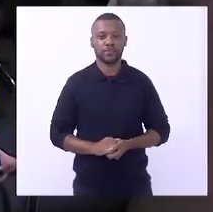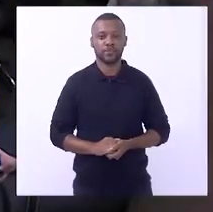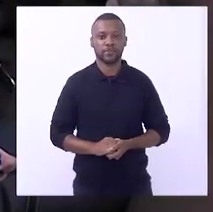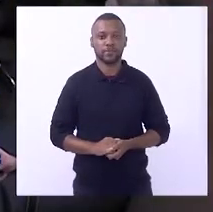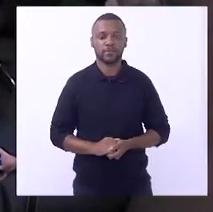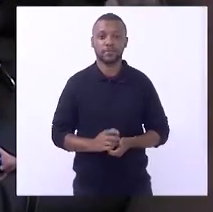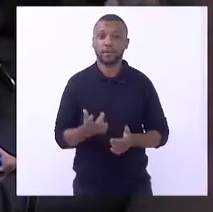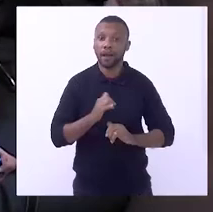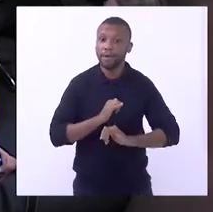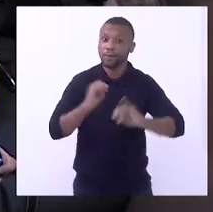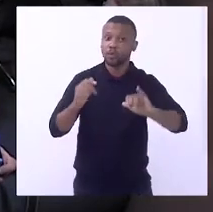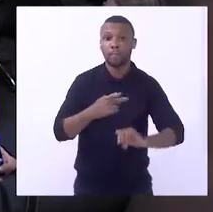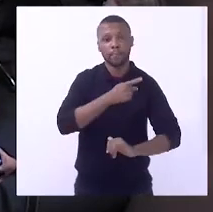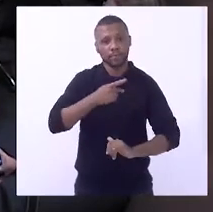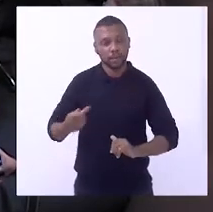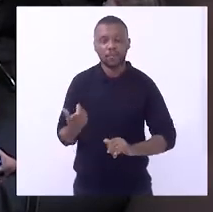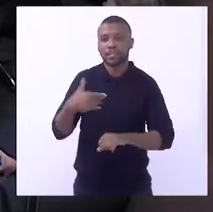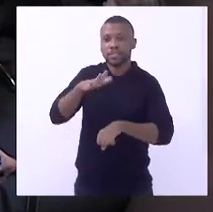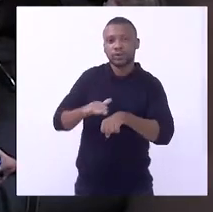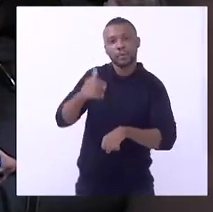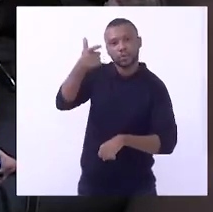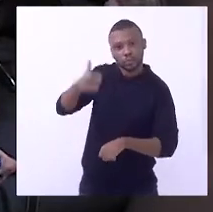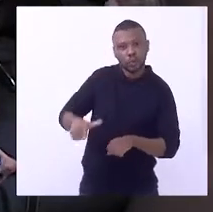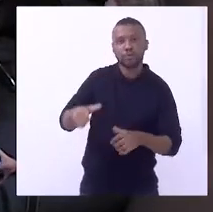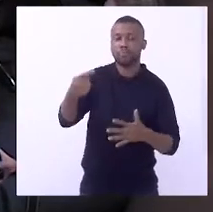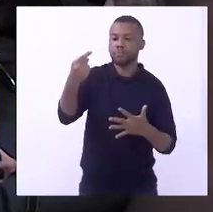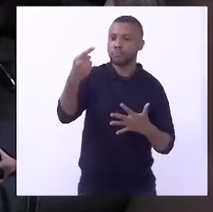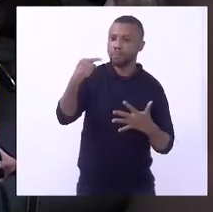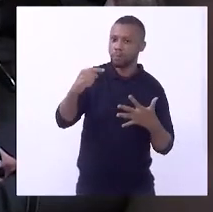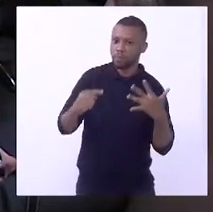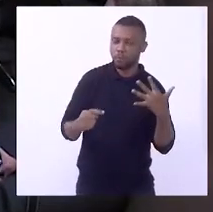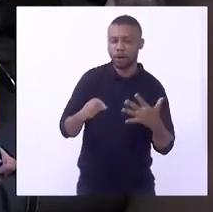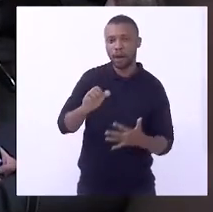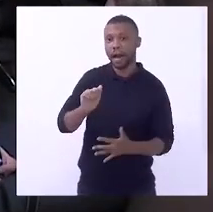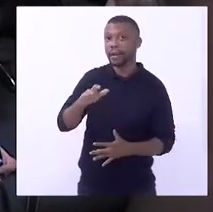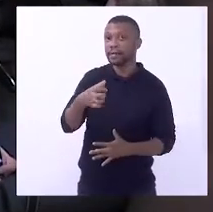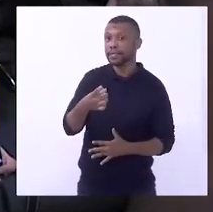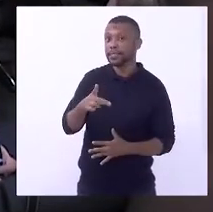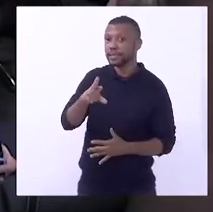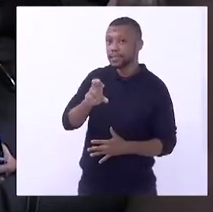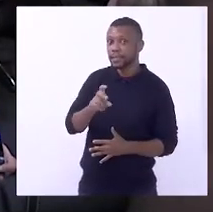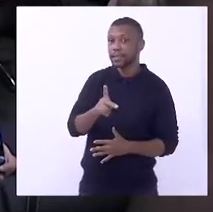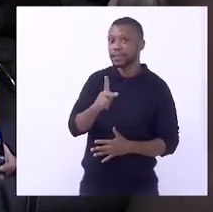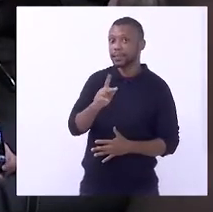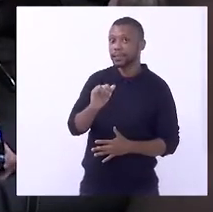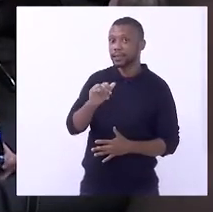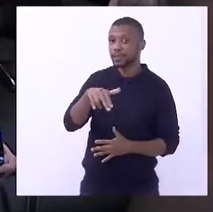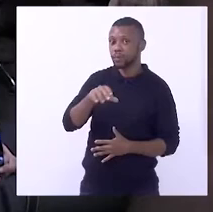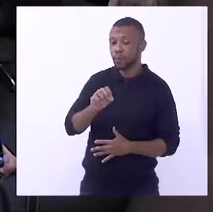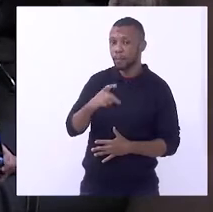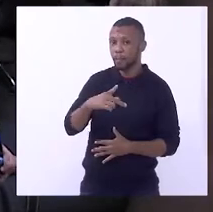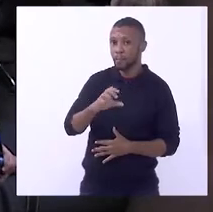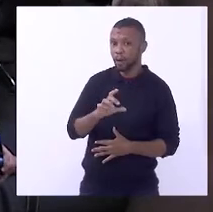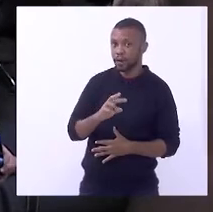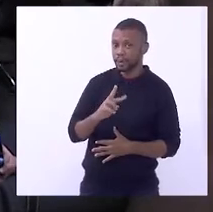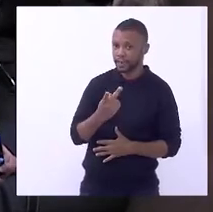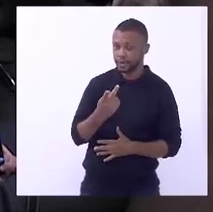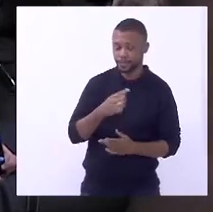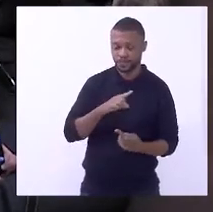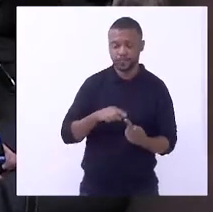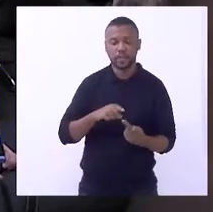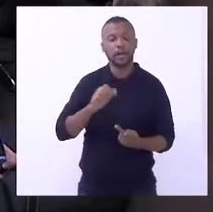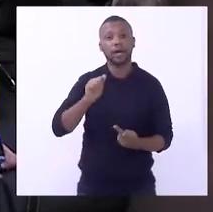Presidência vai proceder à segunda chamada. Alexandre Knoploch. Alexandre Knoploch. André